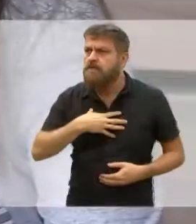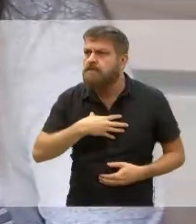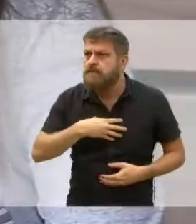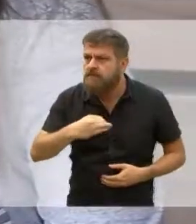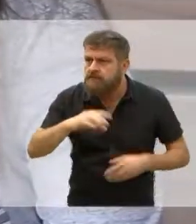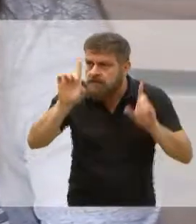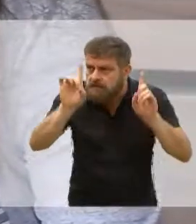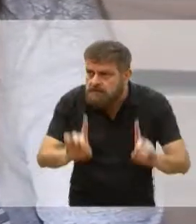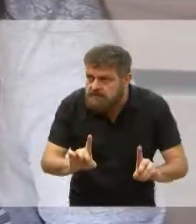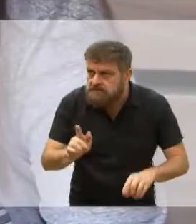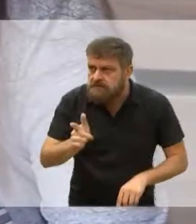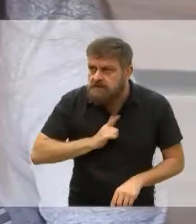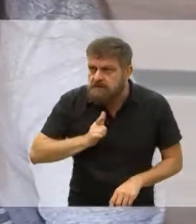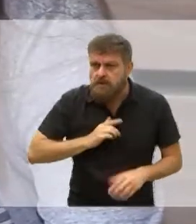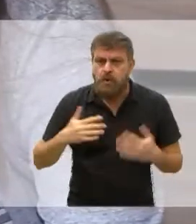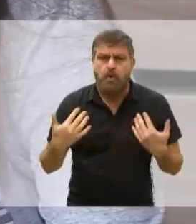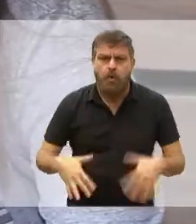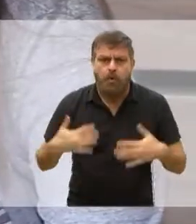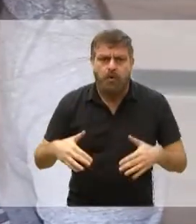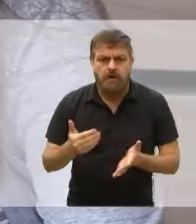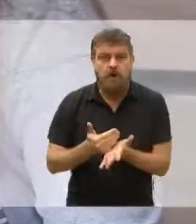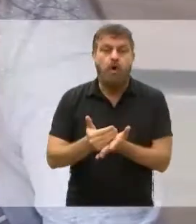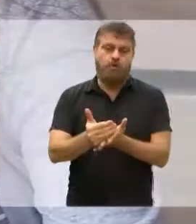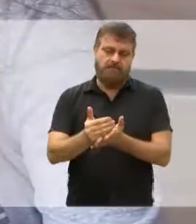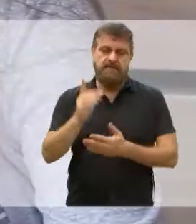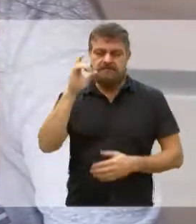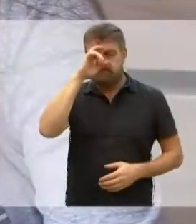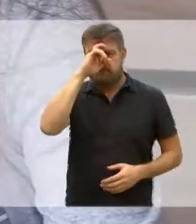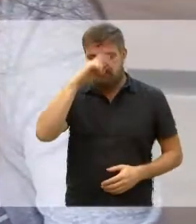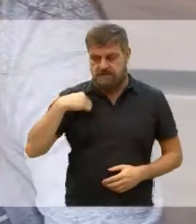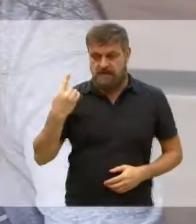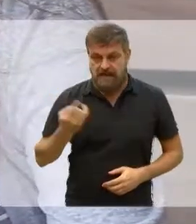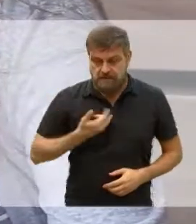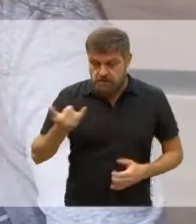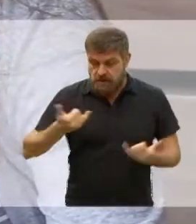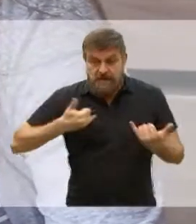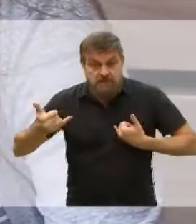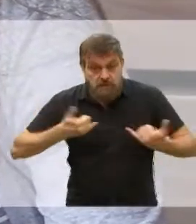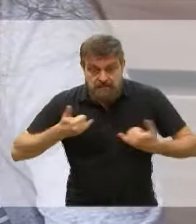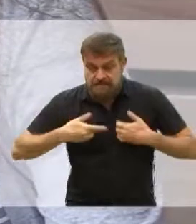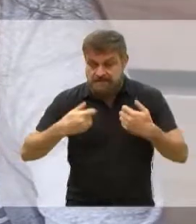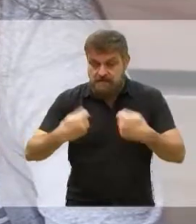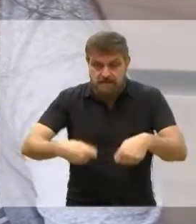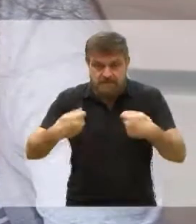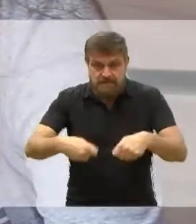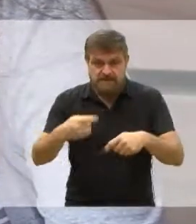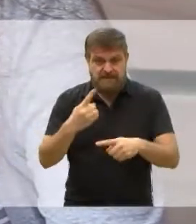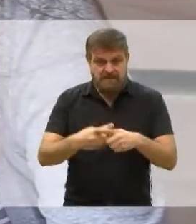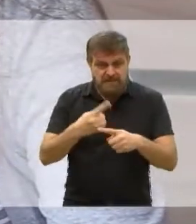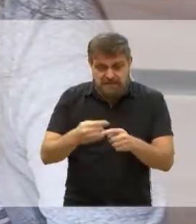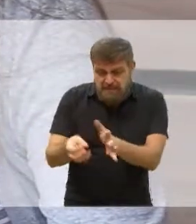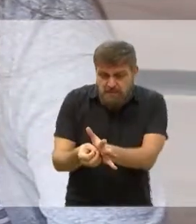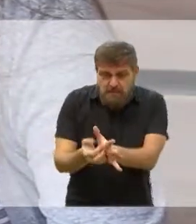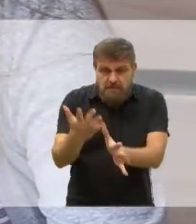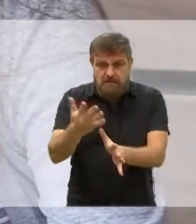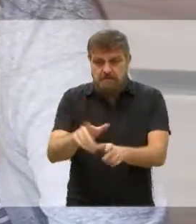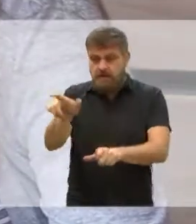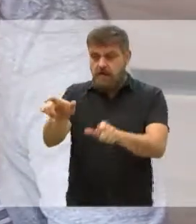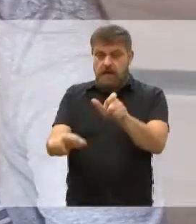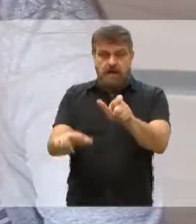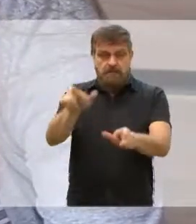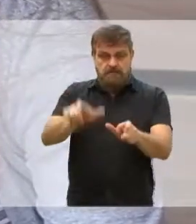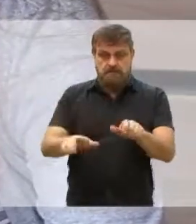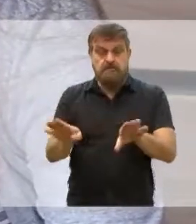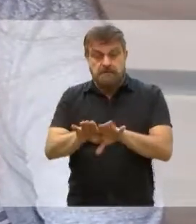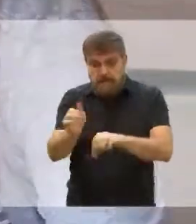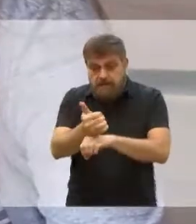com certeza é mais difícil, e é como eu estava conversando, a gente tem que se informar sim, porque muitas coisas